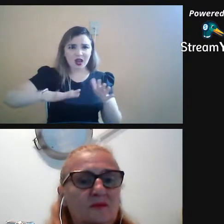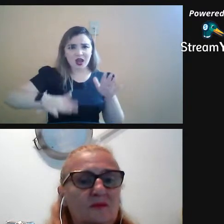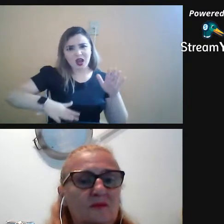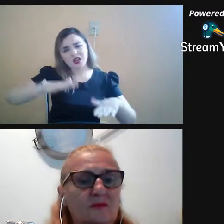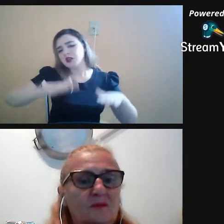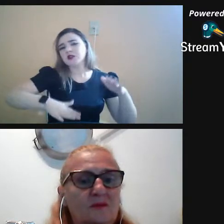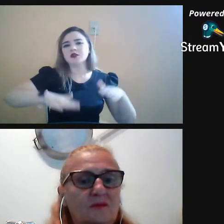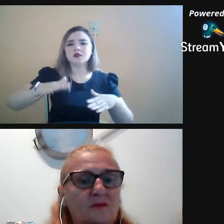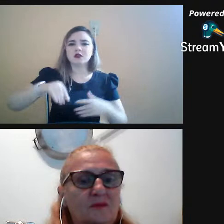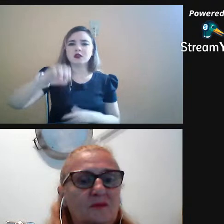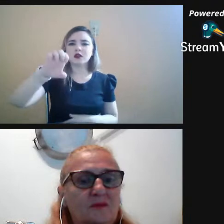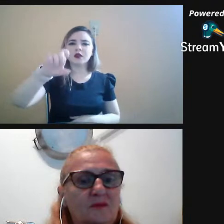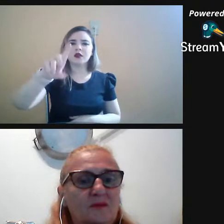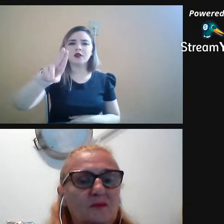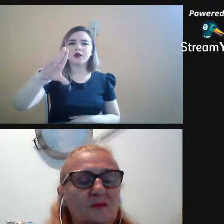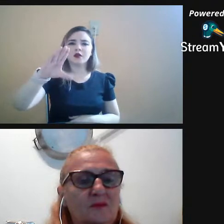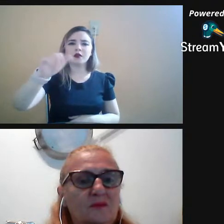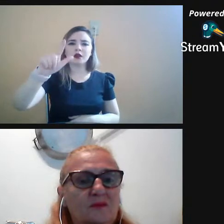anos para atingir